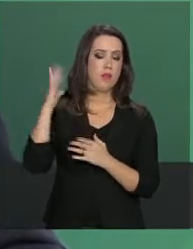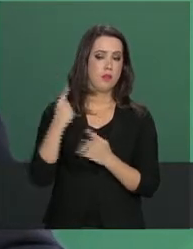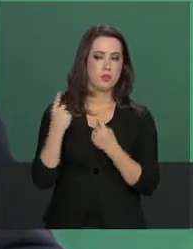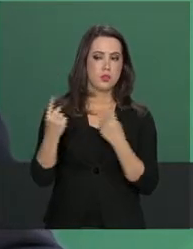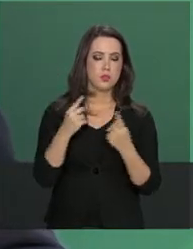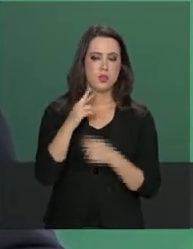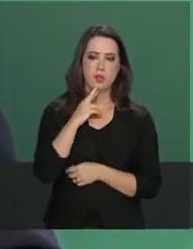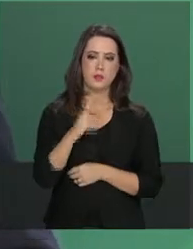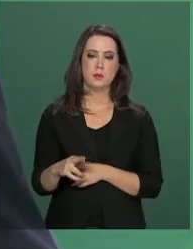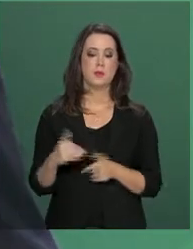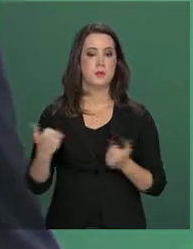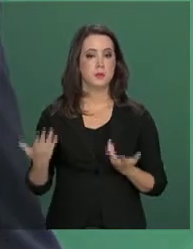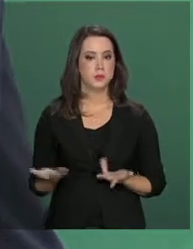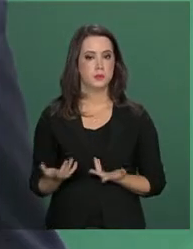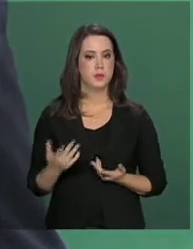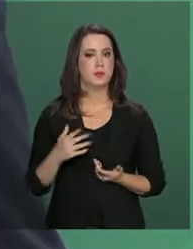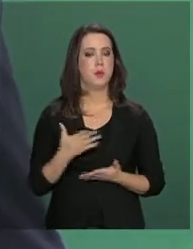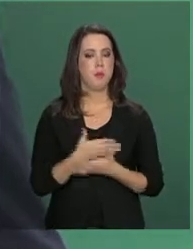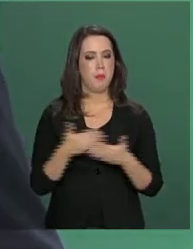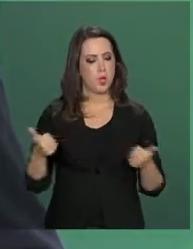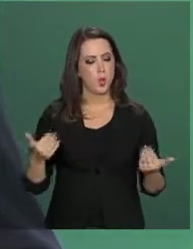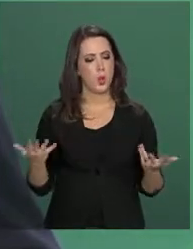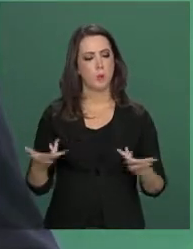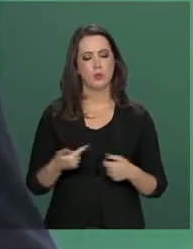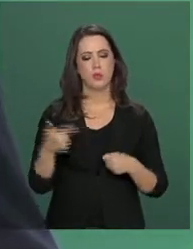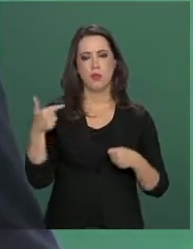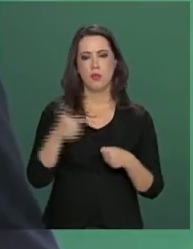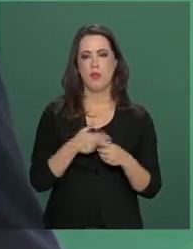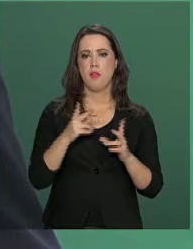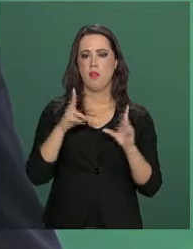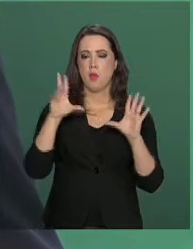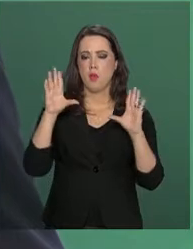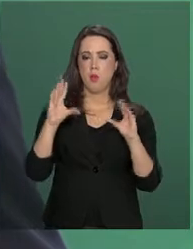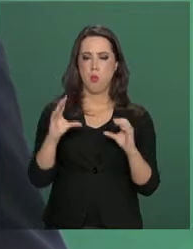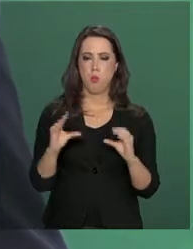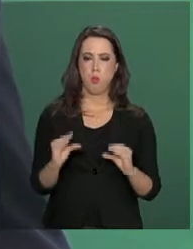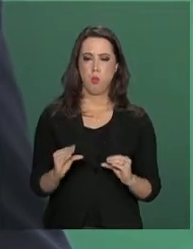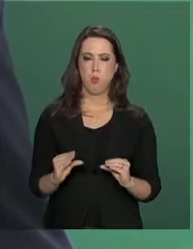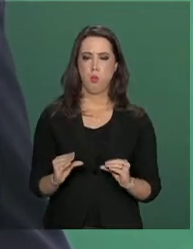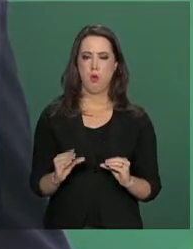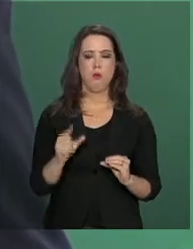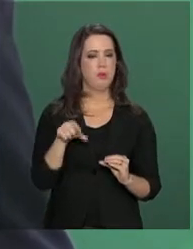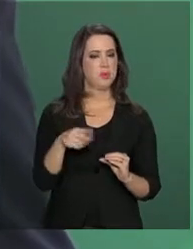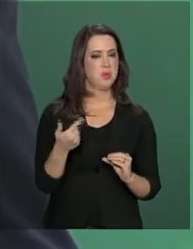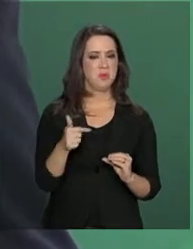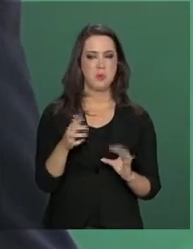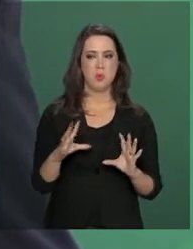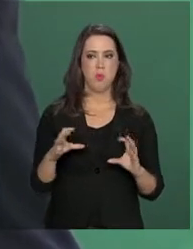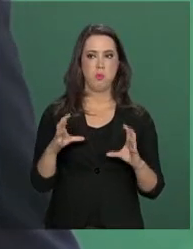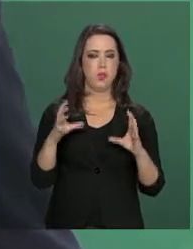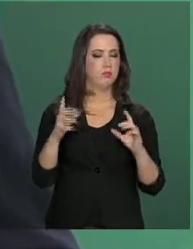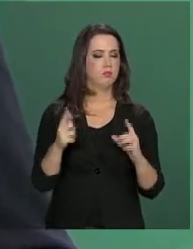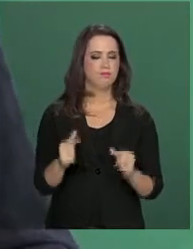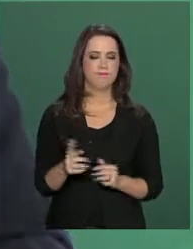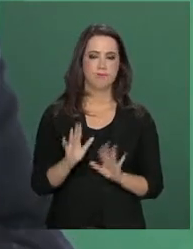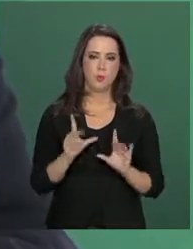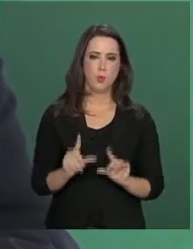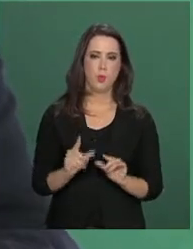cada solução alta eficiência e baixíssimos níveis de emissão de gases poluentes